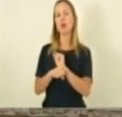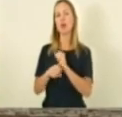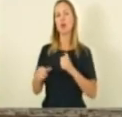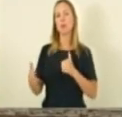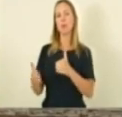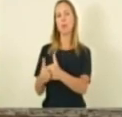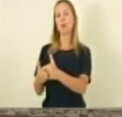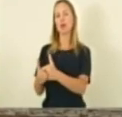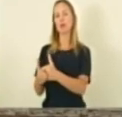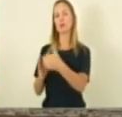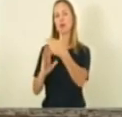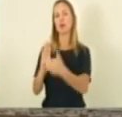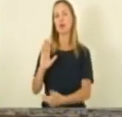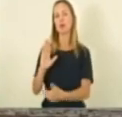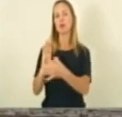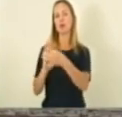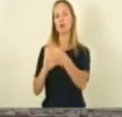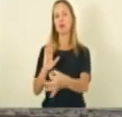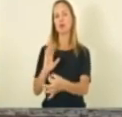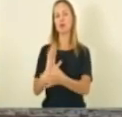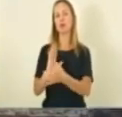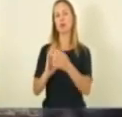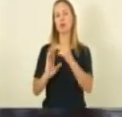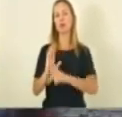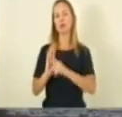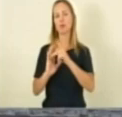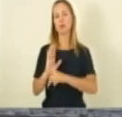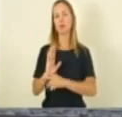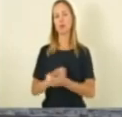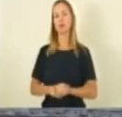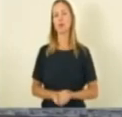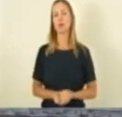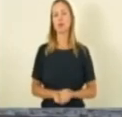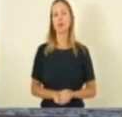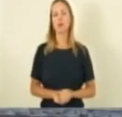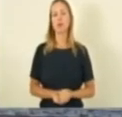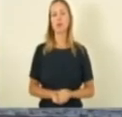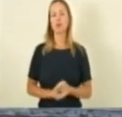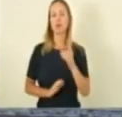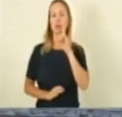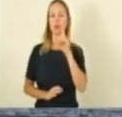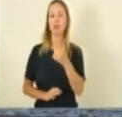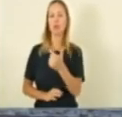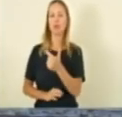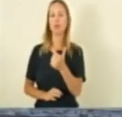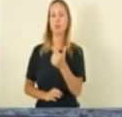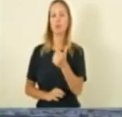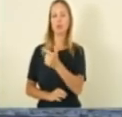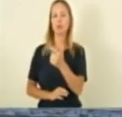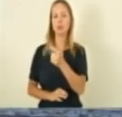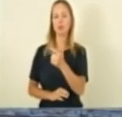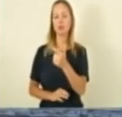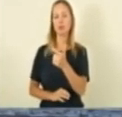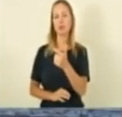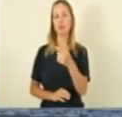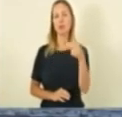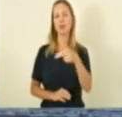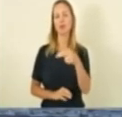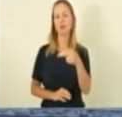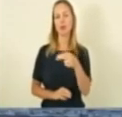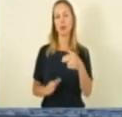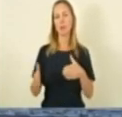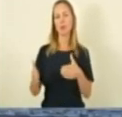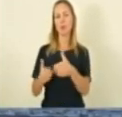do prazo regimental para relatar a matéria no dia 22/11/2022,